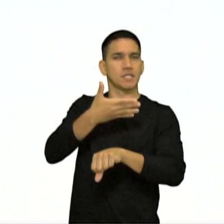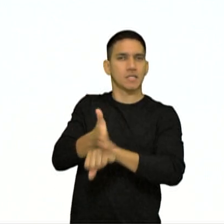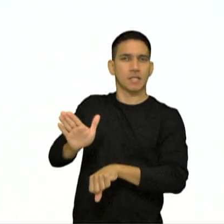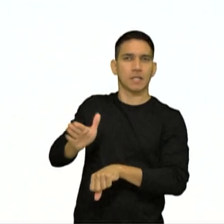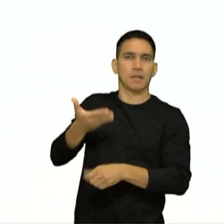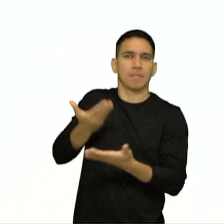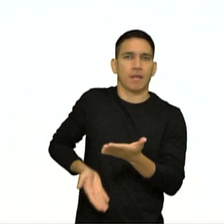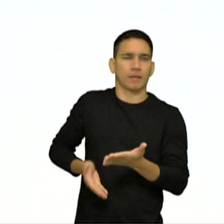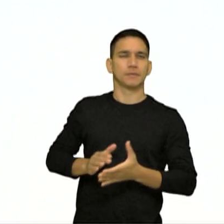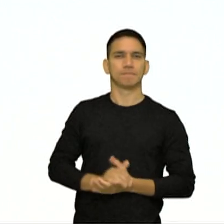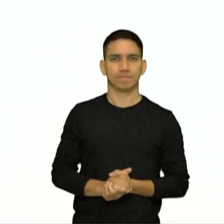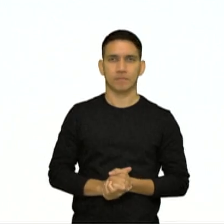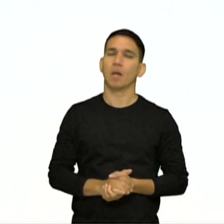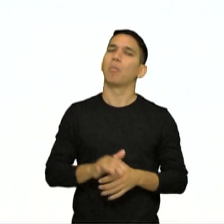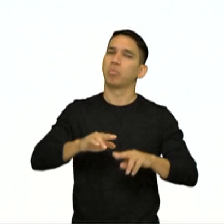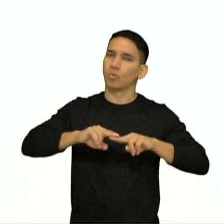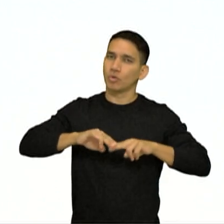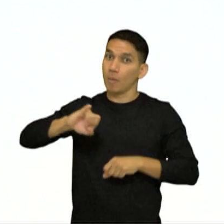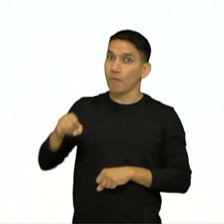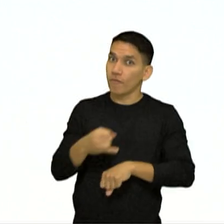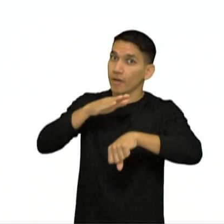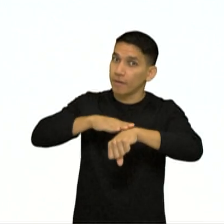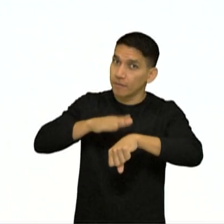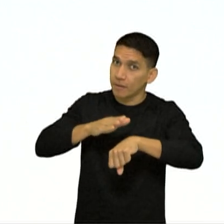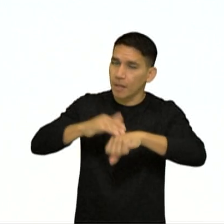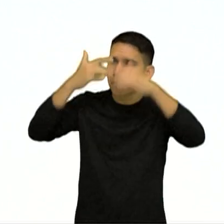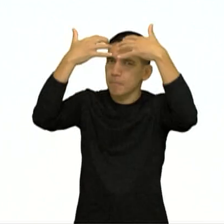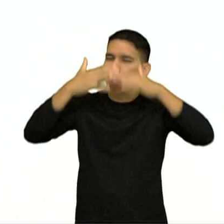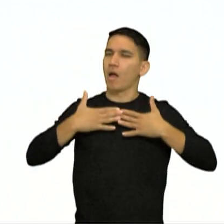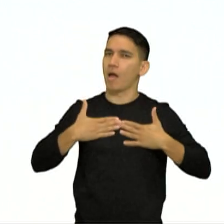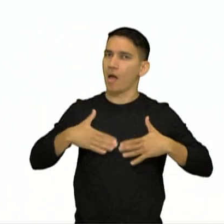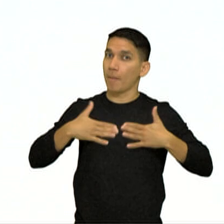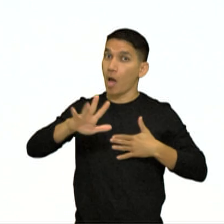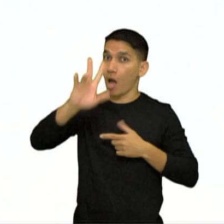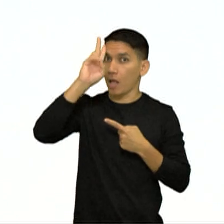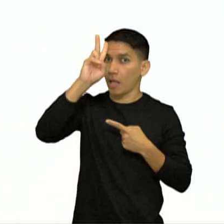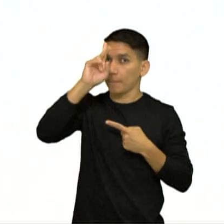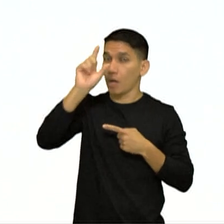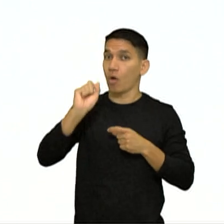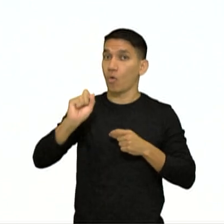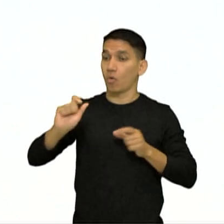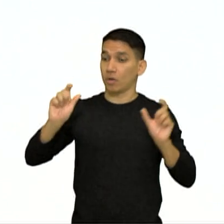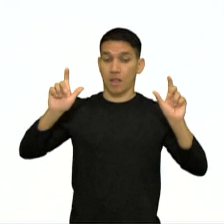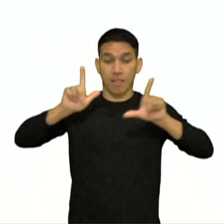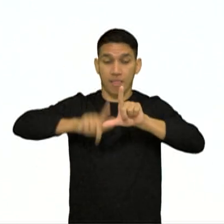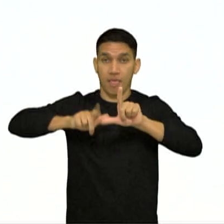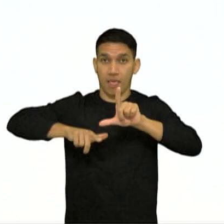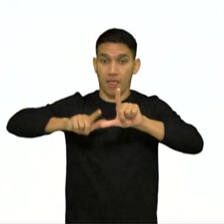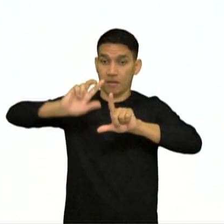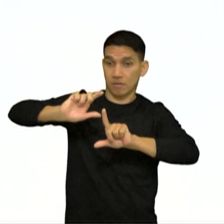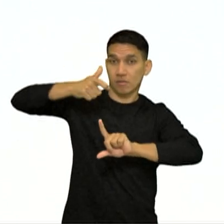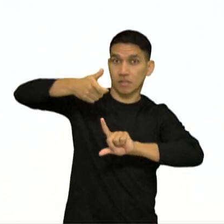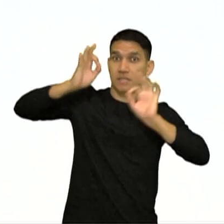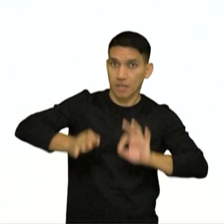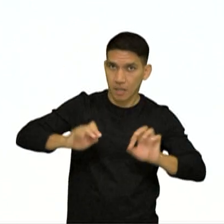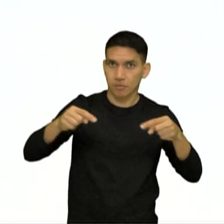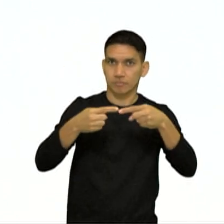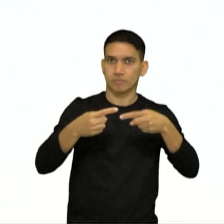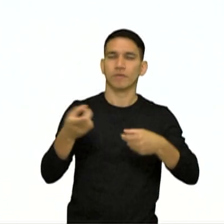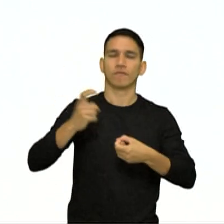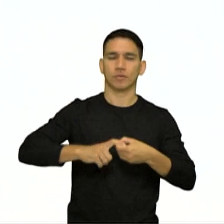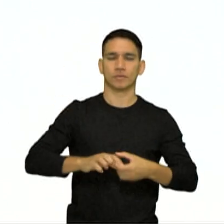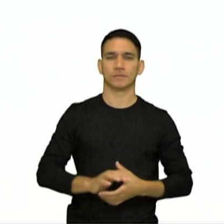letra D. Quem é semelhante a menos 0,9 a x? Vou te dar uma dica. Sabe o que você vai fazer?